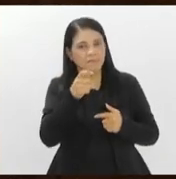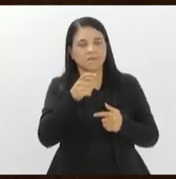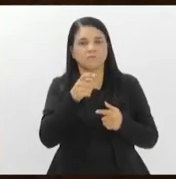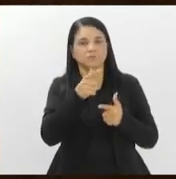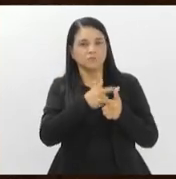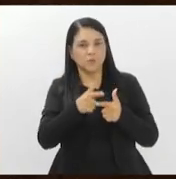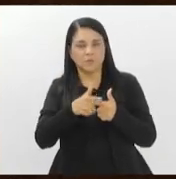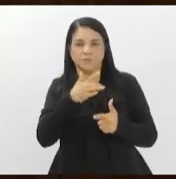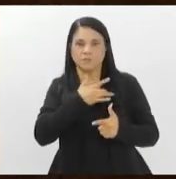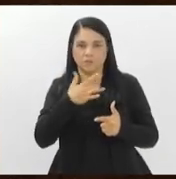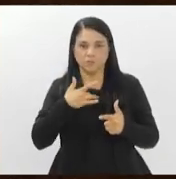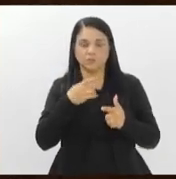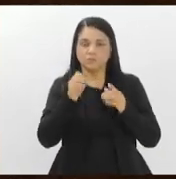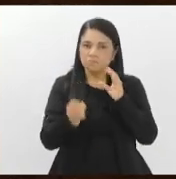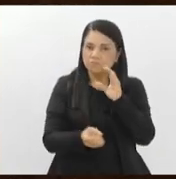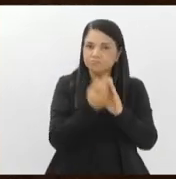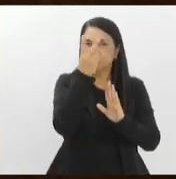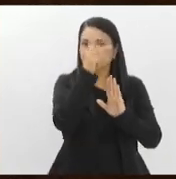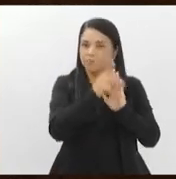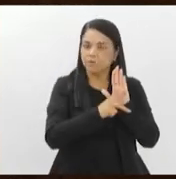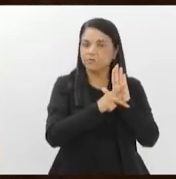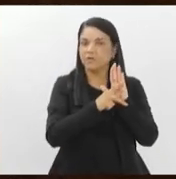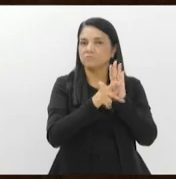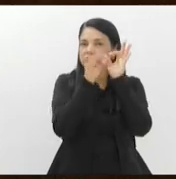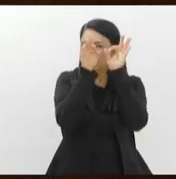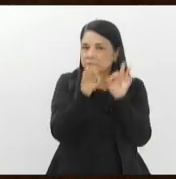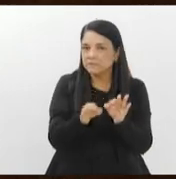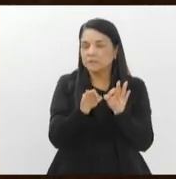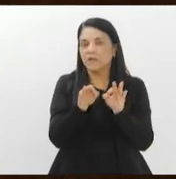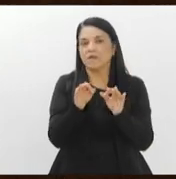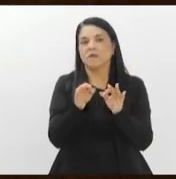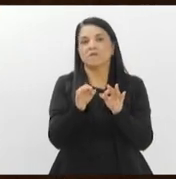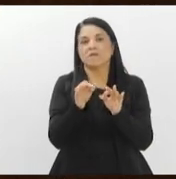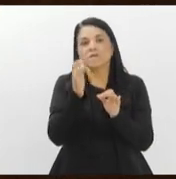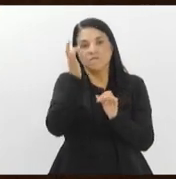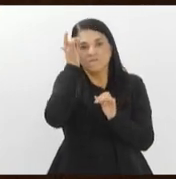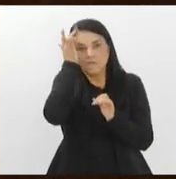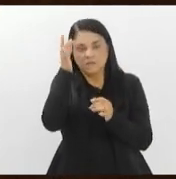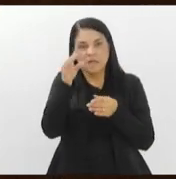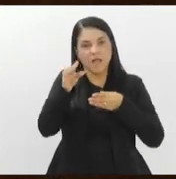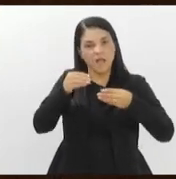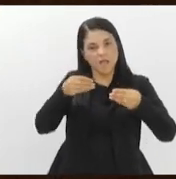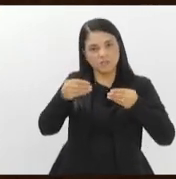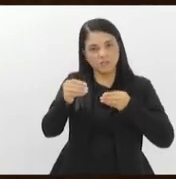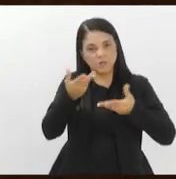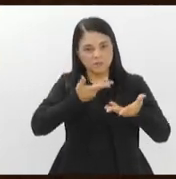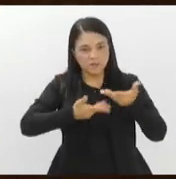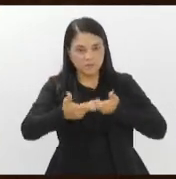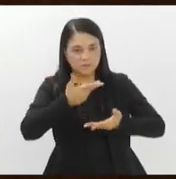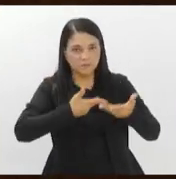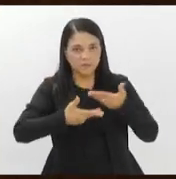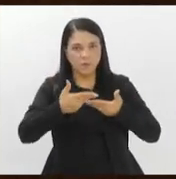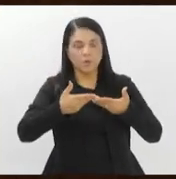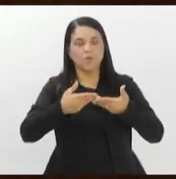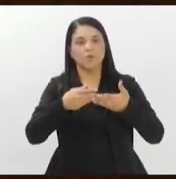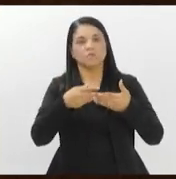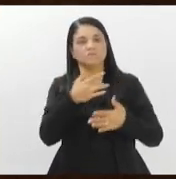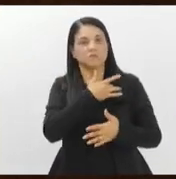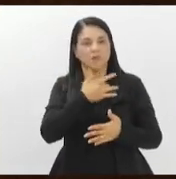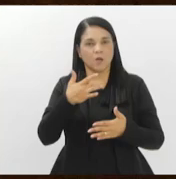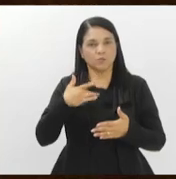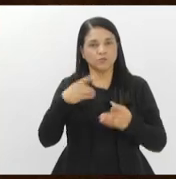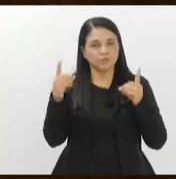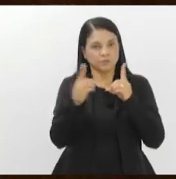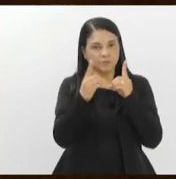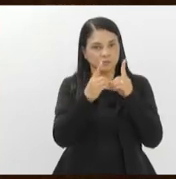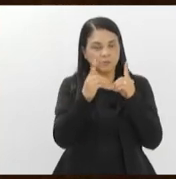promovendo projetos que, com certeza, vão facilitar a articulação entre os entes da saúde e o melhor atendimento